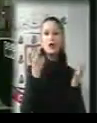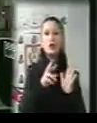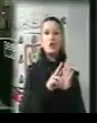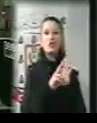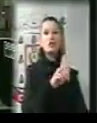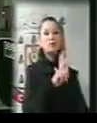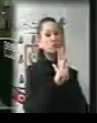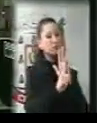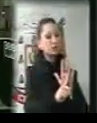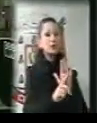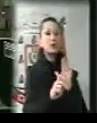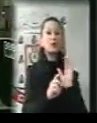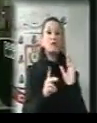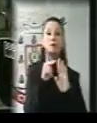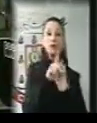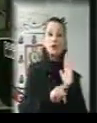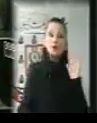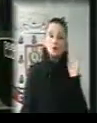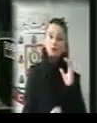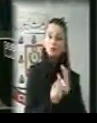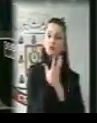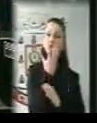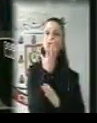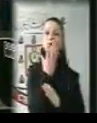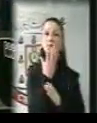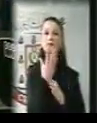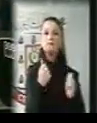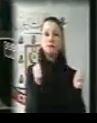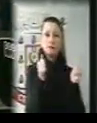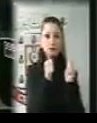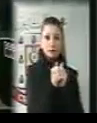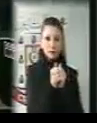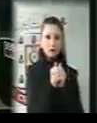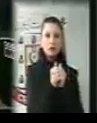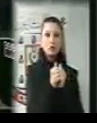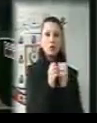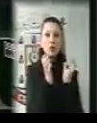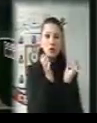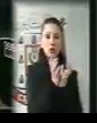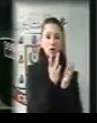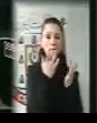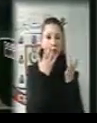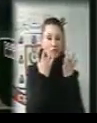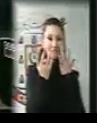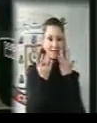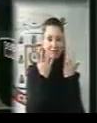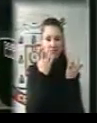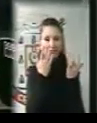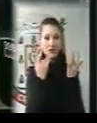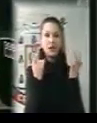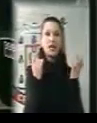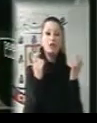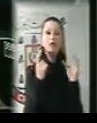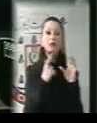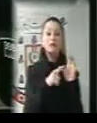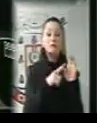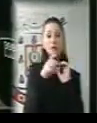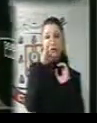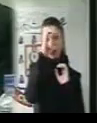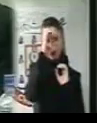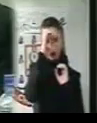frente de um projeto inovador e divertido. Com a parceria do grupo de teatro Cirquinho do Revirado, do município de